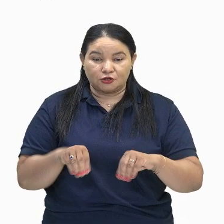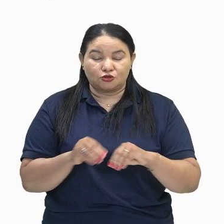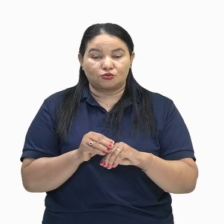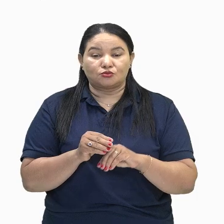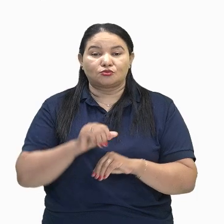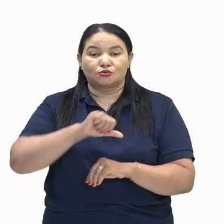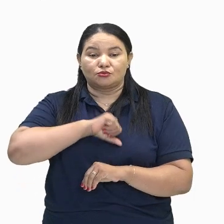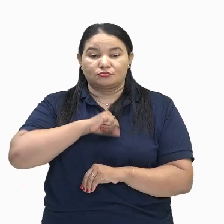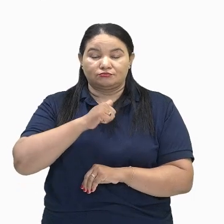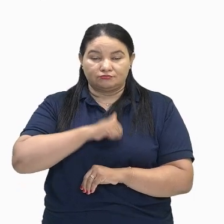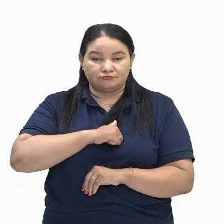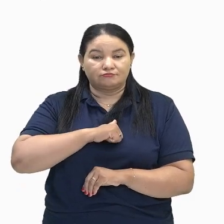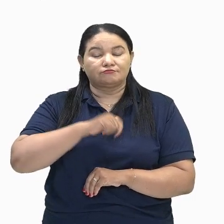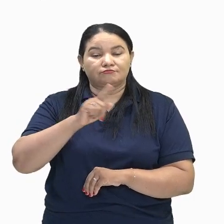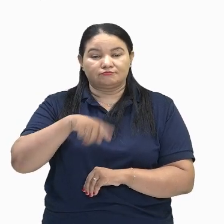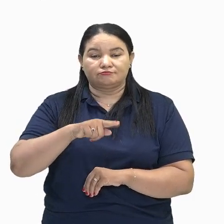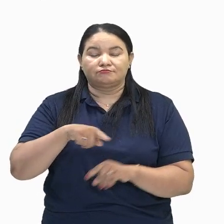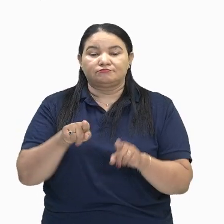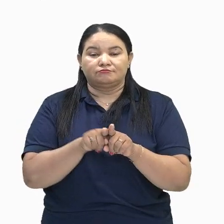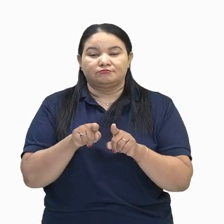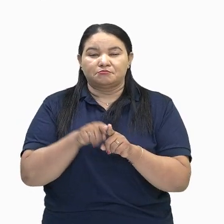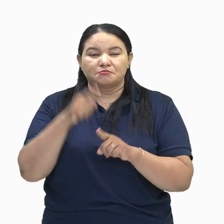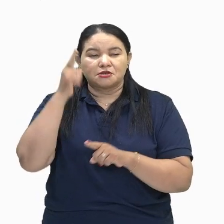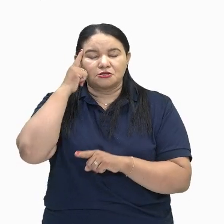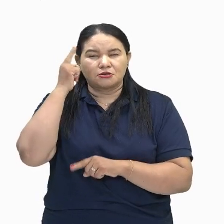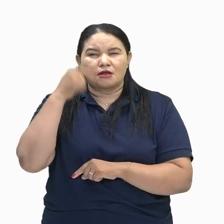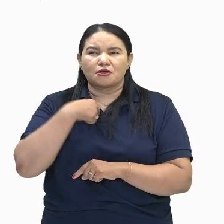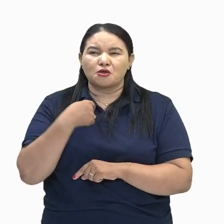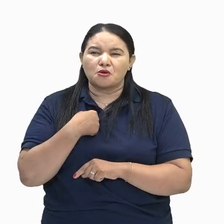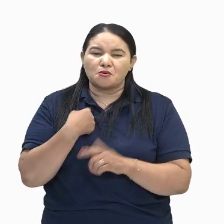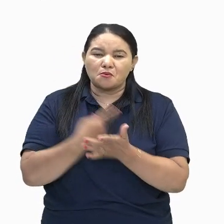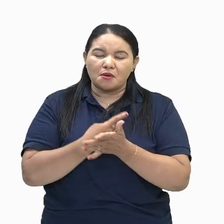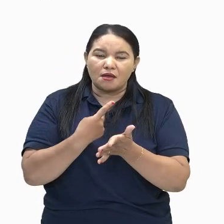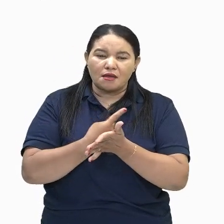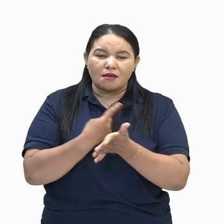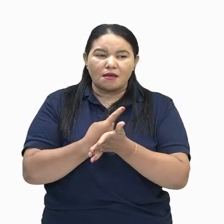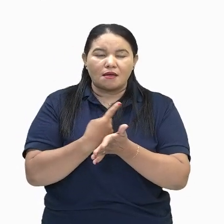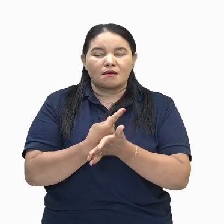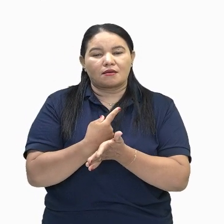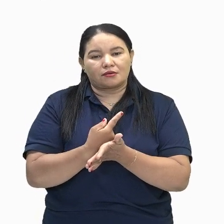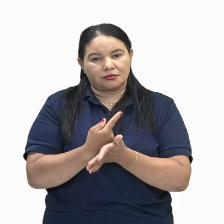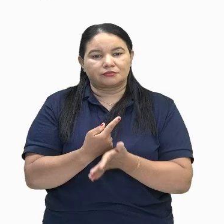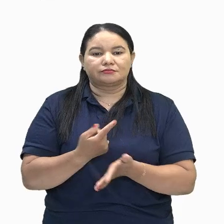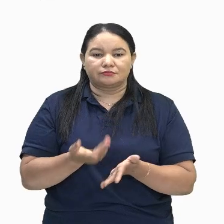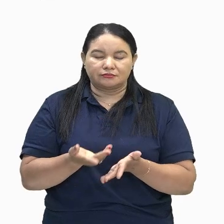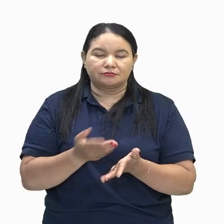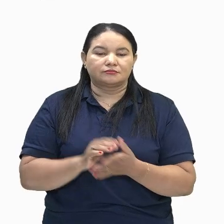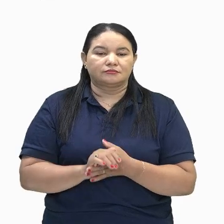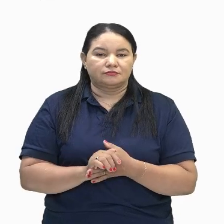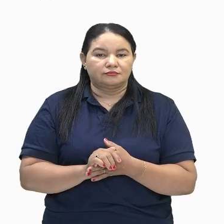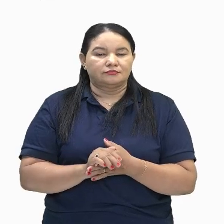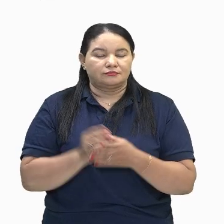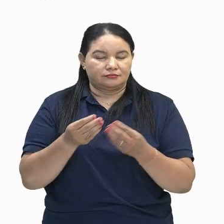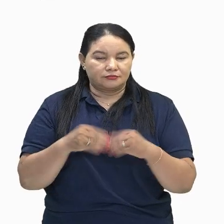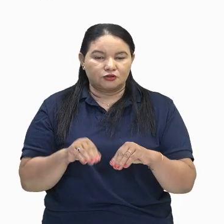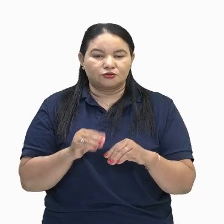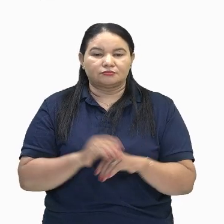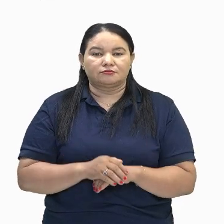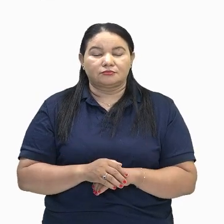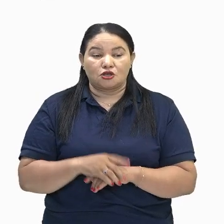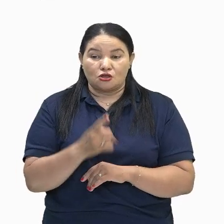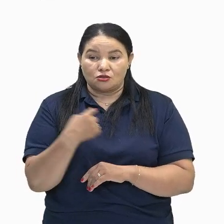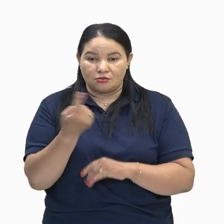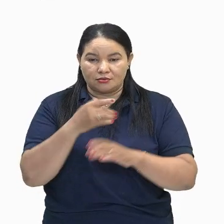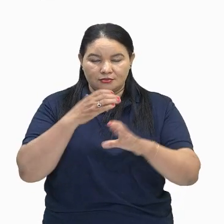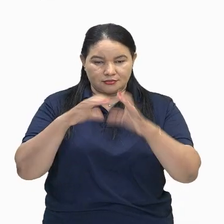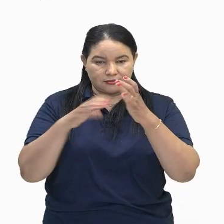pessoa começa a acreditar que ela é errada. Então, observe que a todo momento nós estamos nos comunicando através